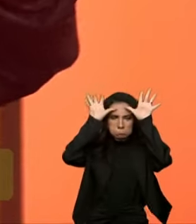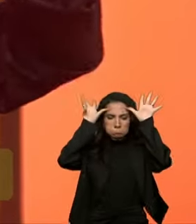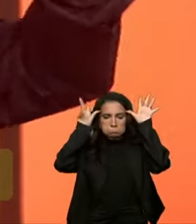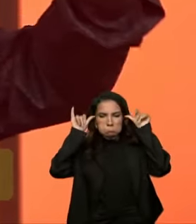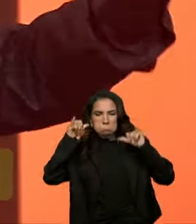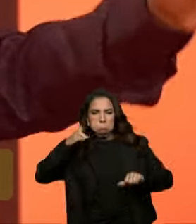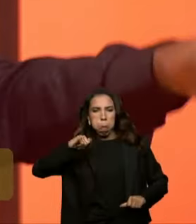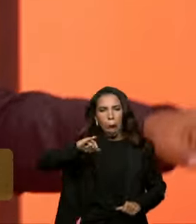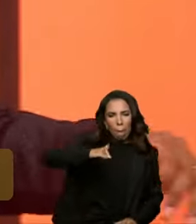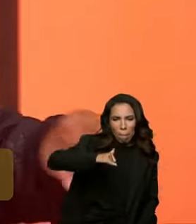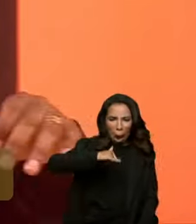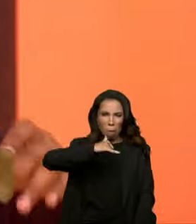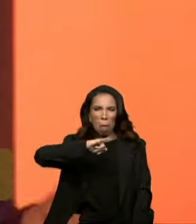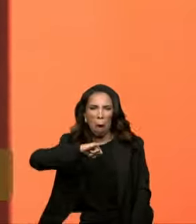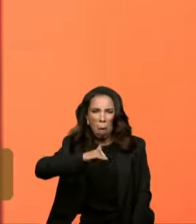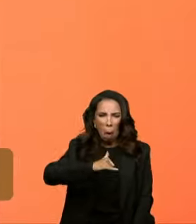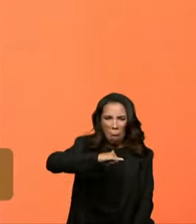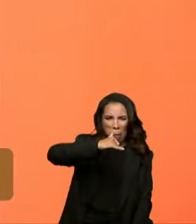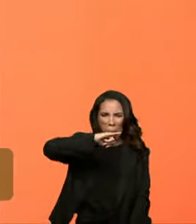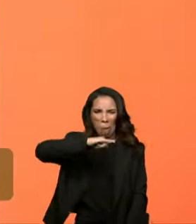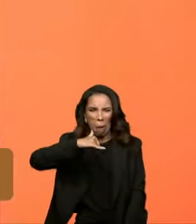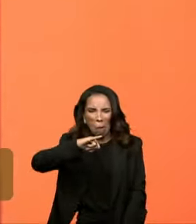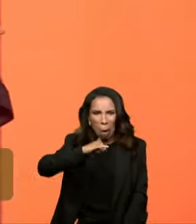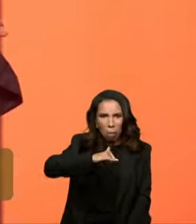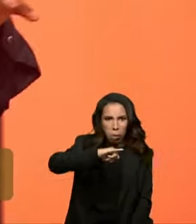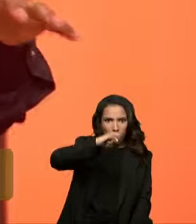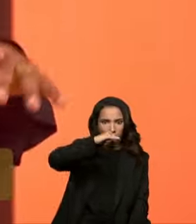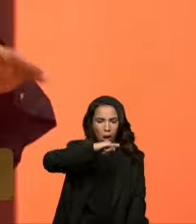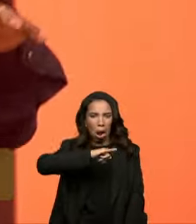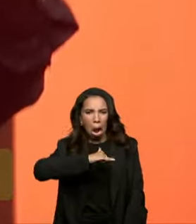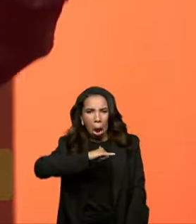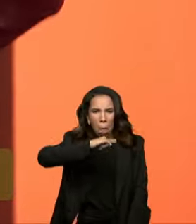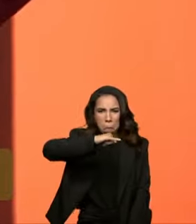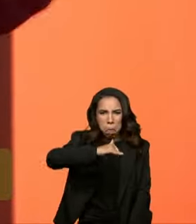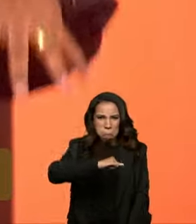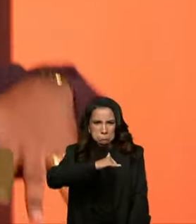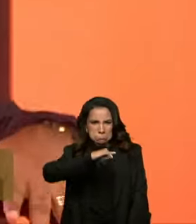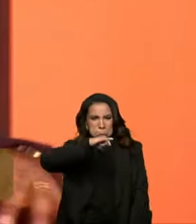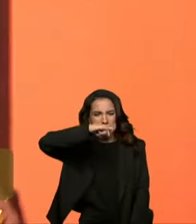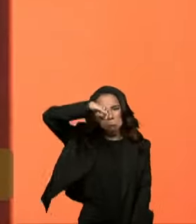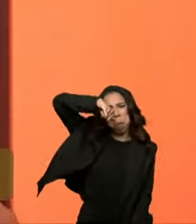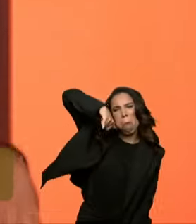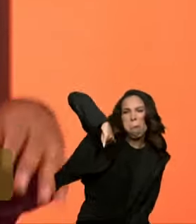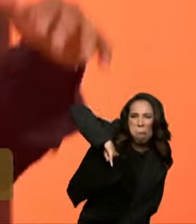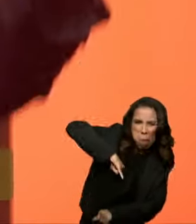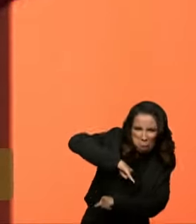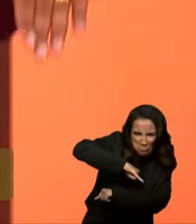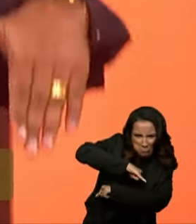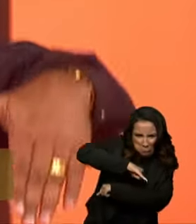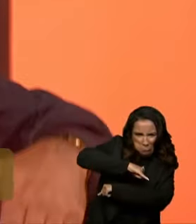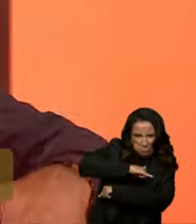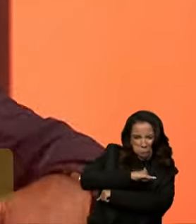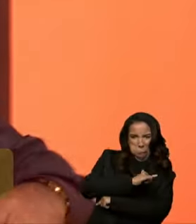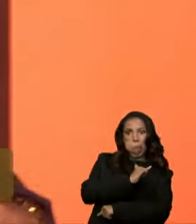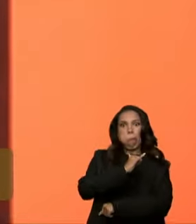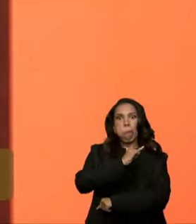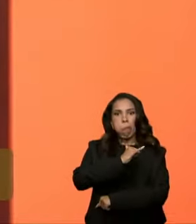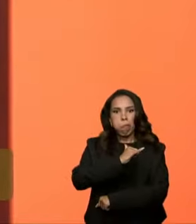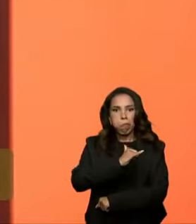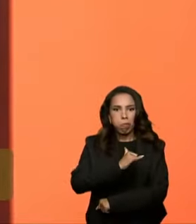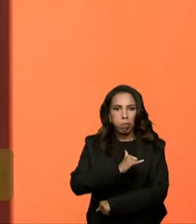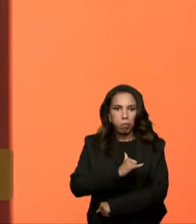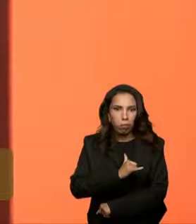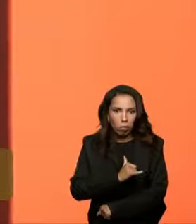a turbulência, o couro comeu. Aí quando entrou no vácuo, que desceu 100 metros e...